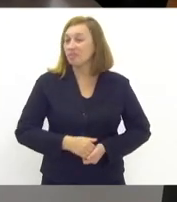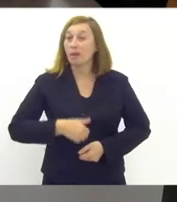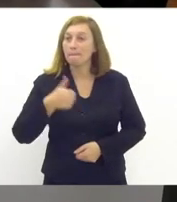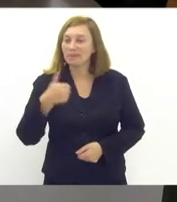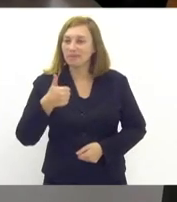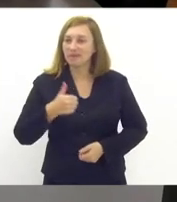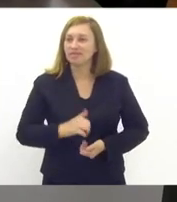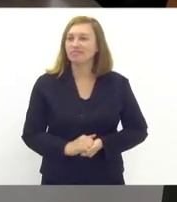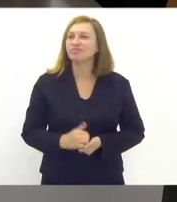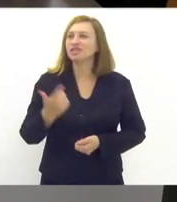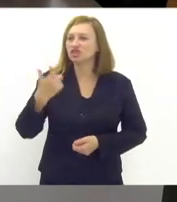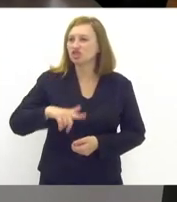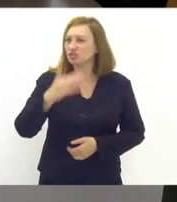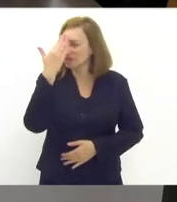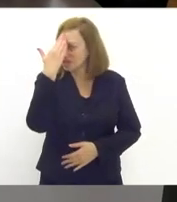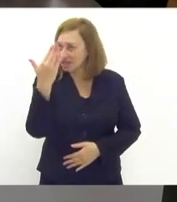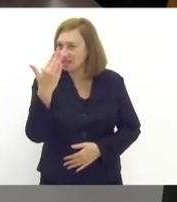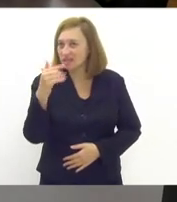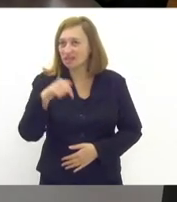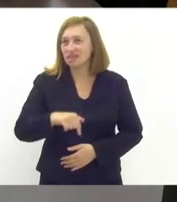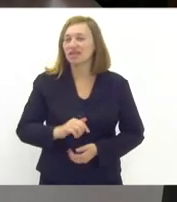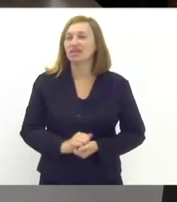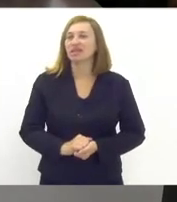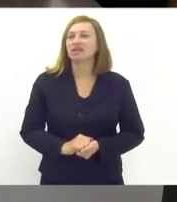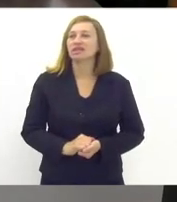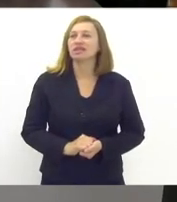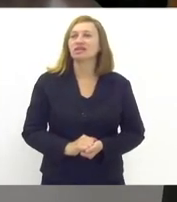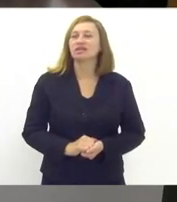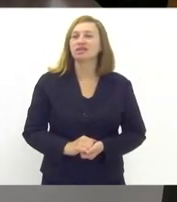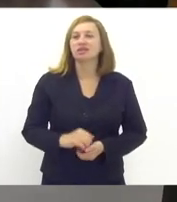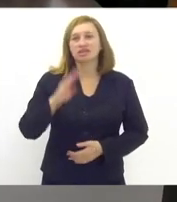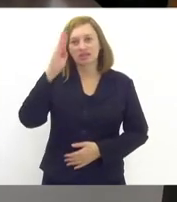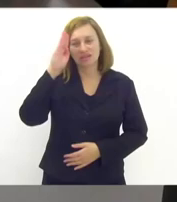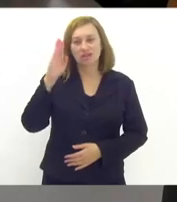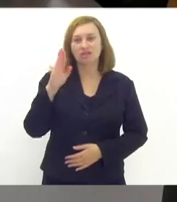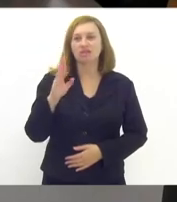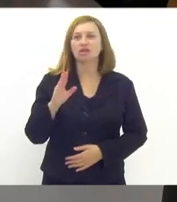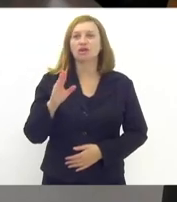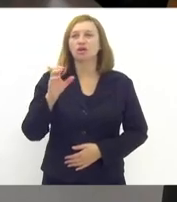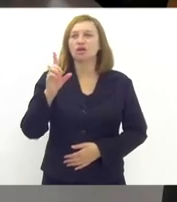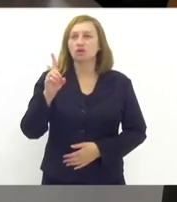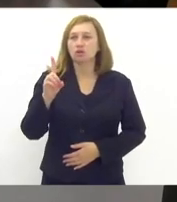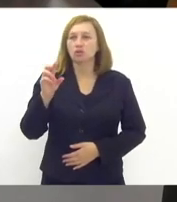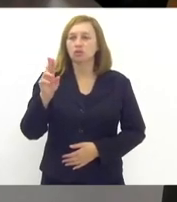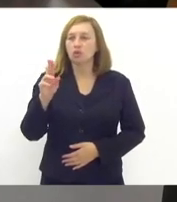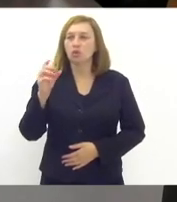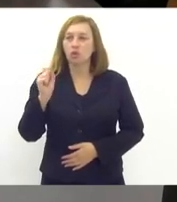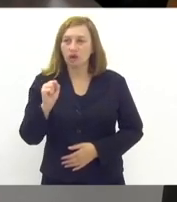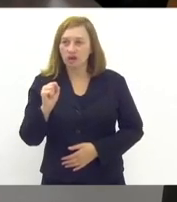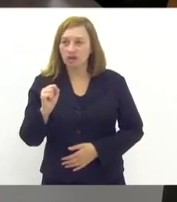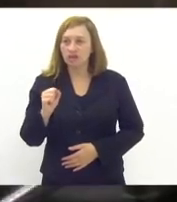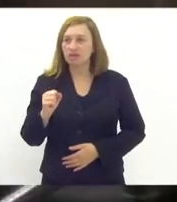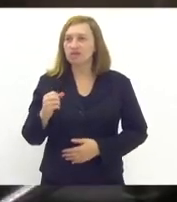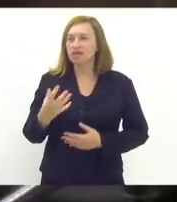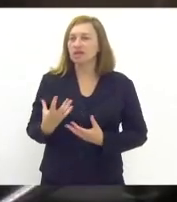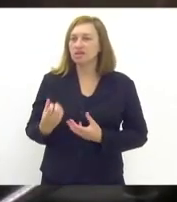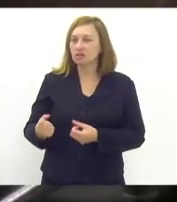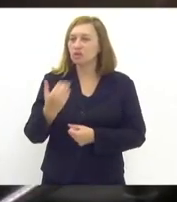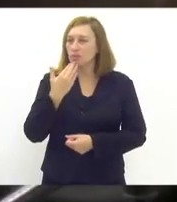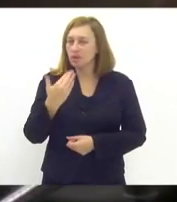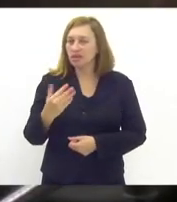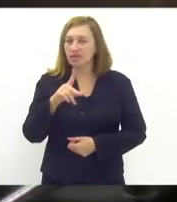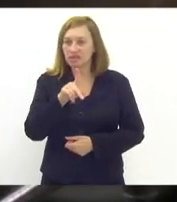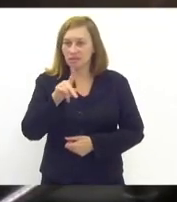Primeiramente, mais uma vez, agradecer aqui o soldado Douglas Oliveira, que atendeu também o nosso chamado da